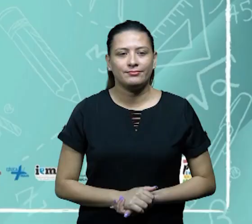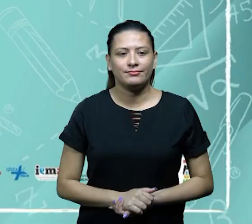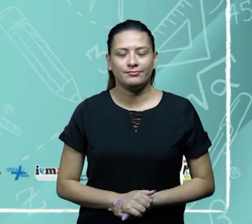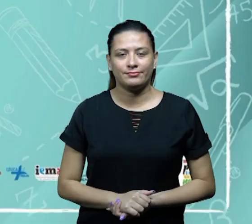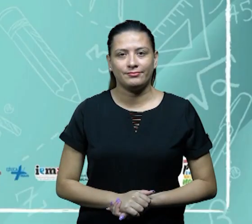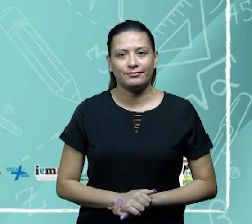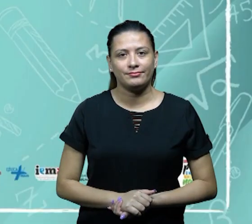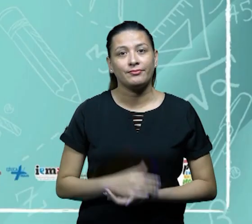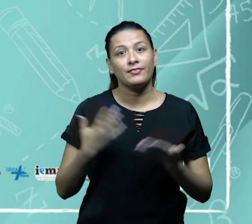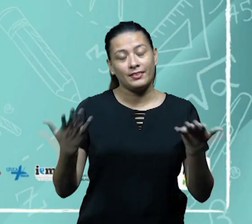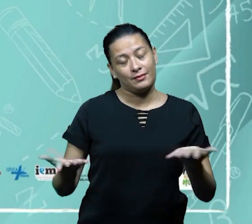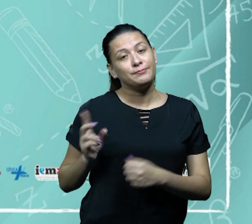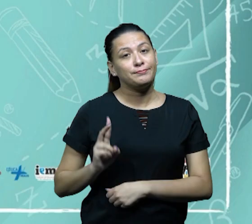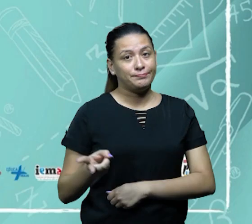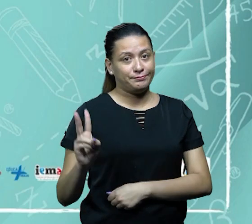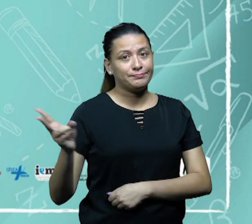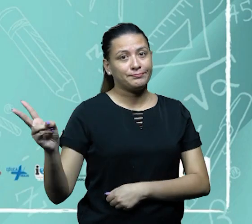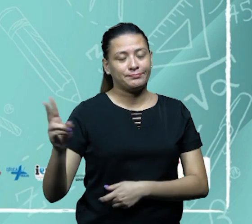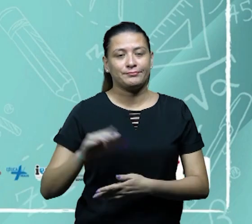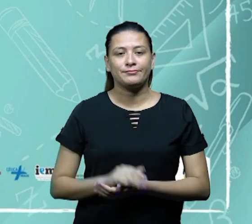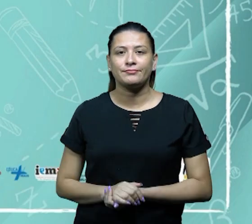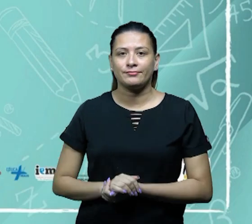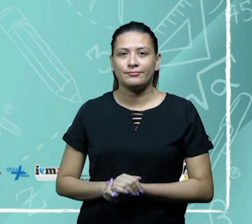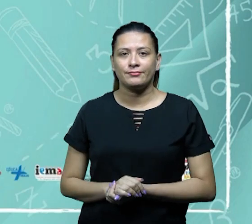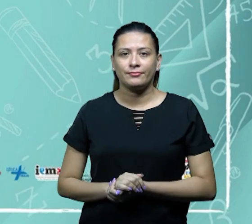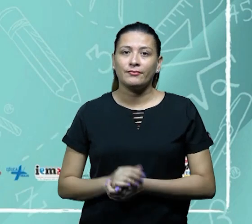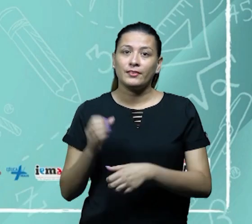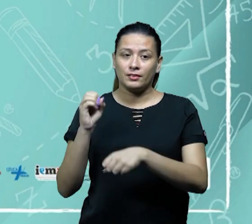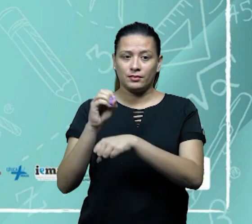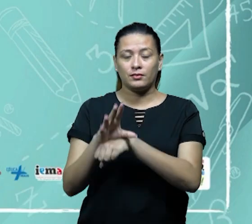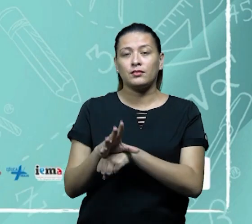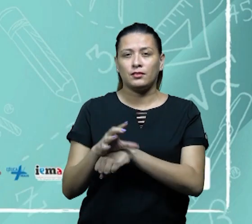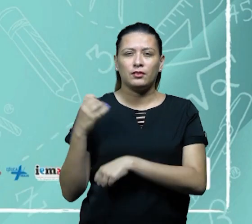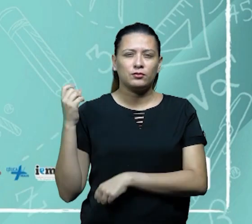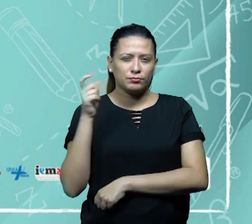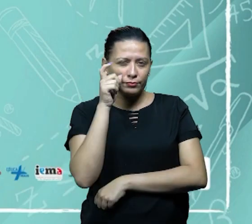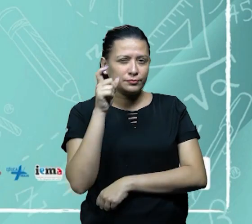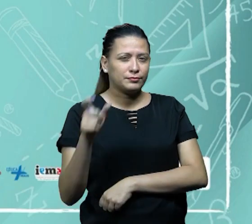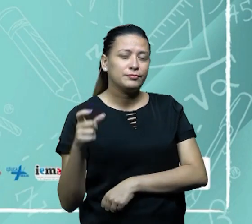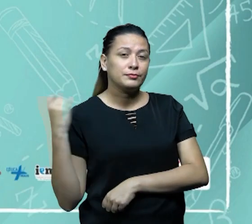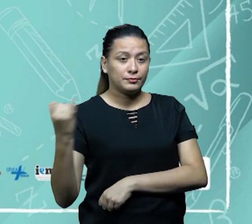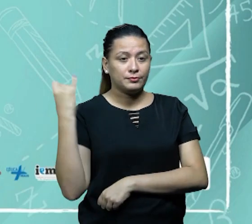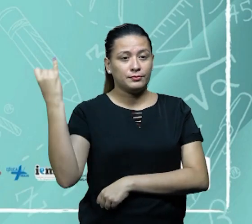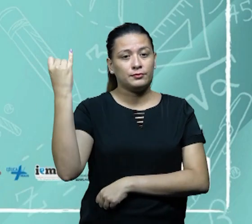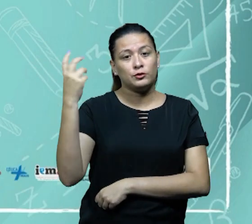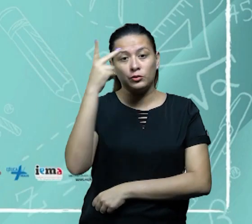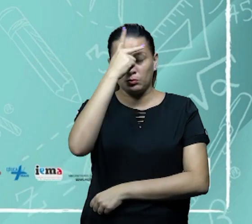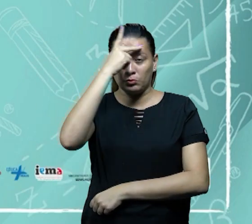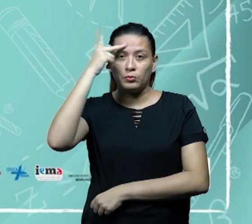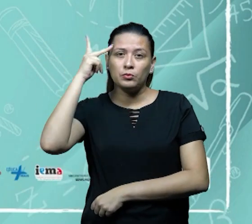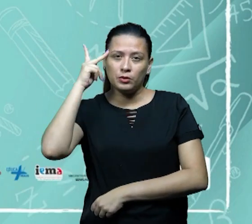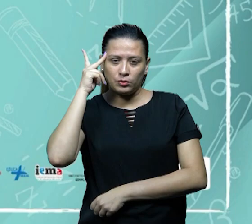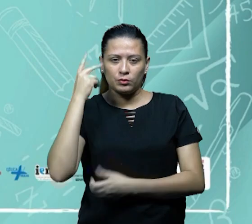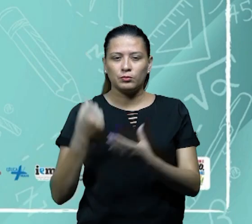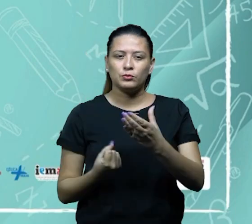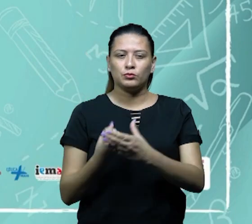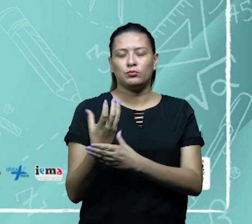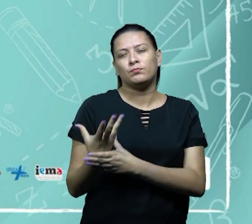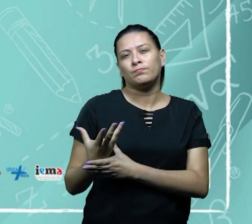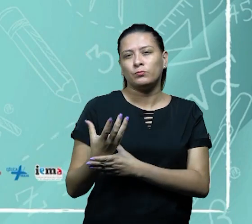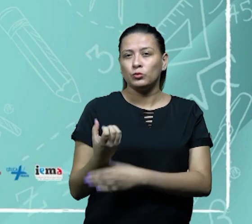anteriormente. Dando continuidade, né, eu trouxe essa parte aqui que eu acho muito interessante. Pessoas como fonte de